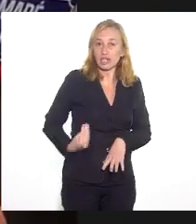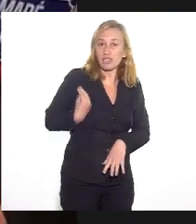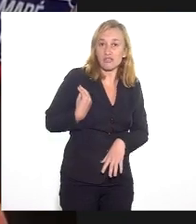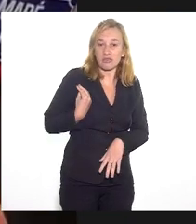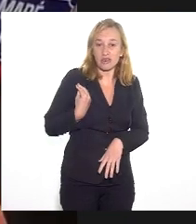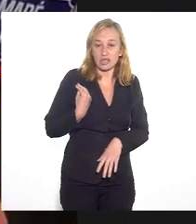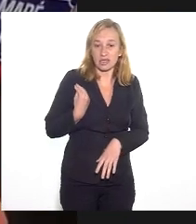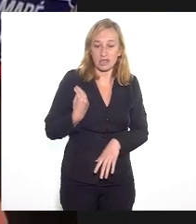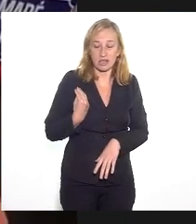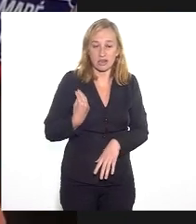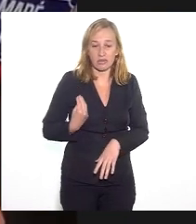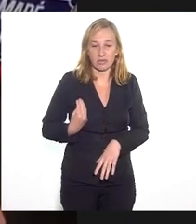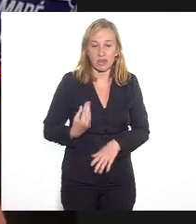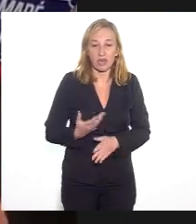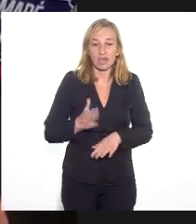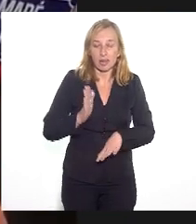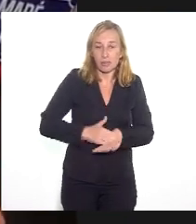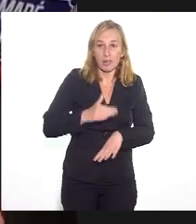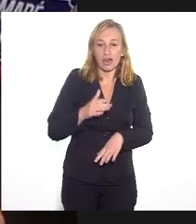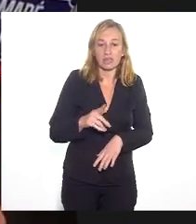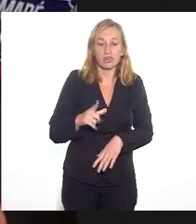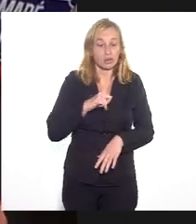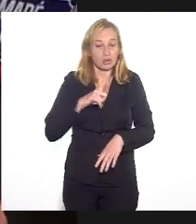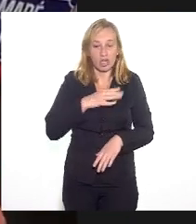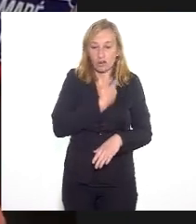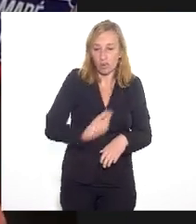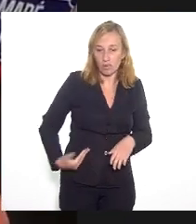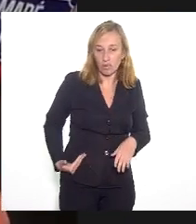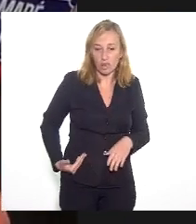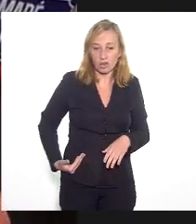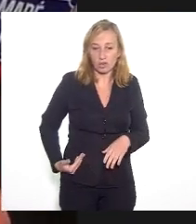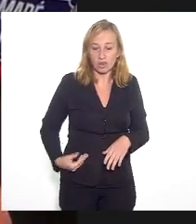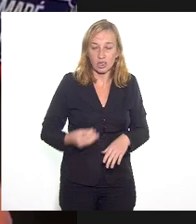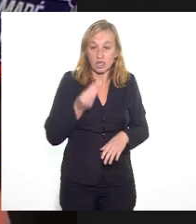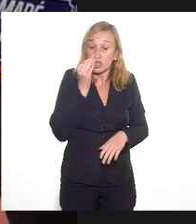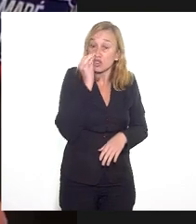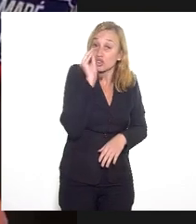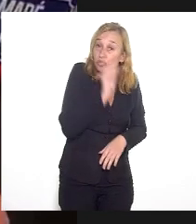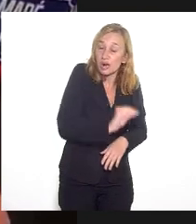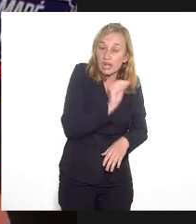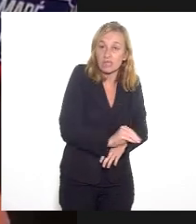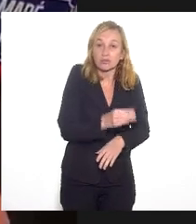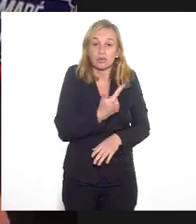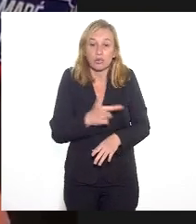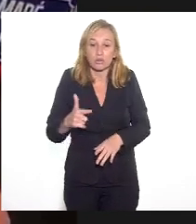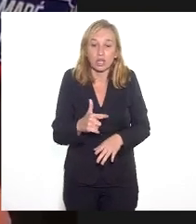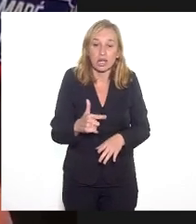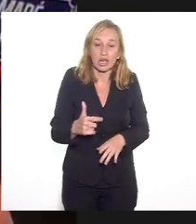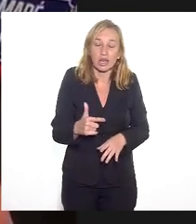sobrevivência, ainda mais quando há governos negacionistas que não têm aí